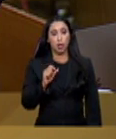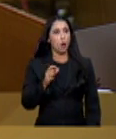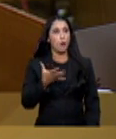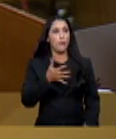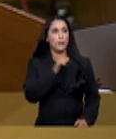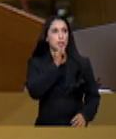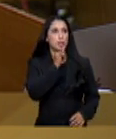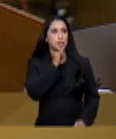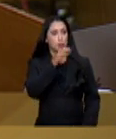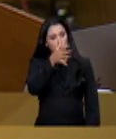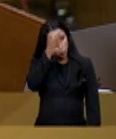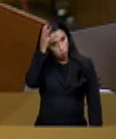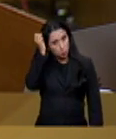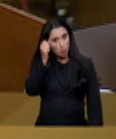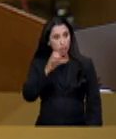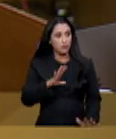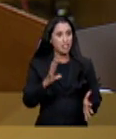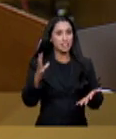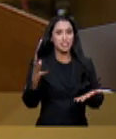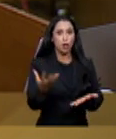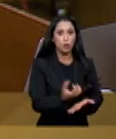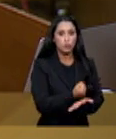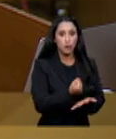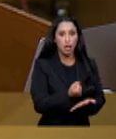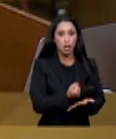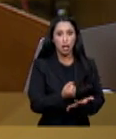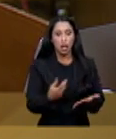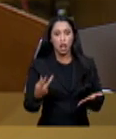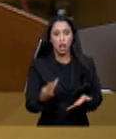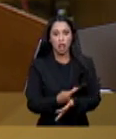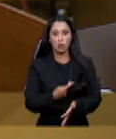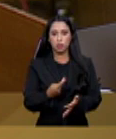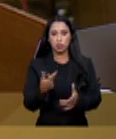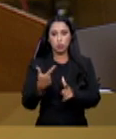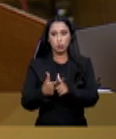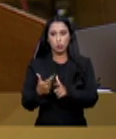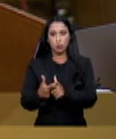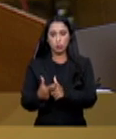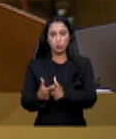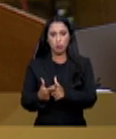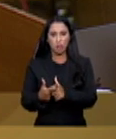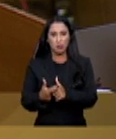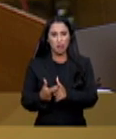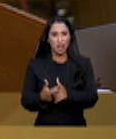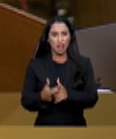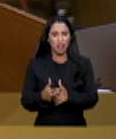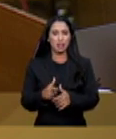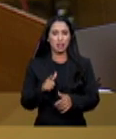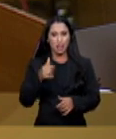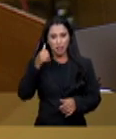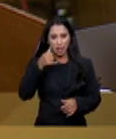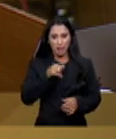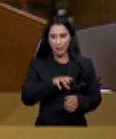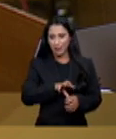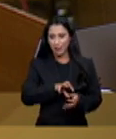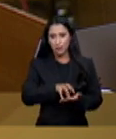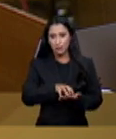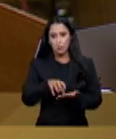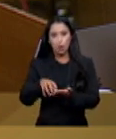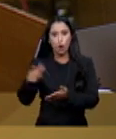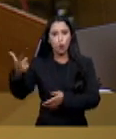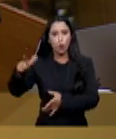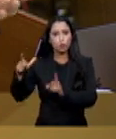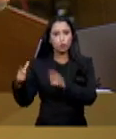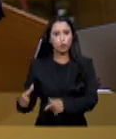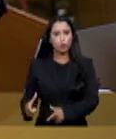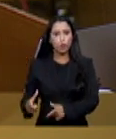que fazem resgates em casos de desastre inutilmente significa muitas vezes privar o